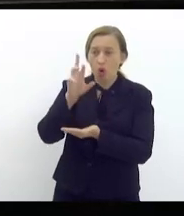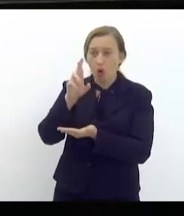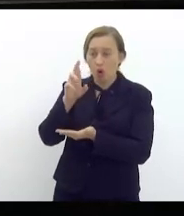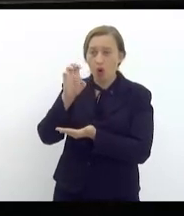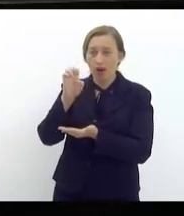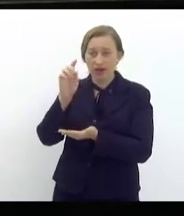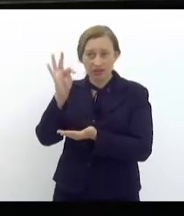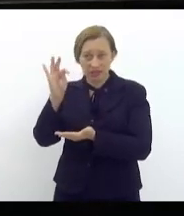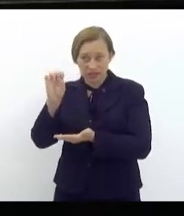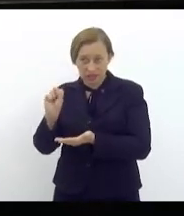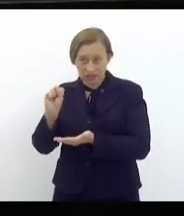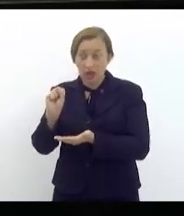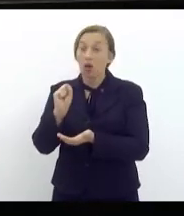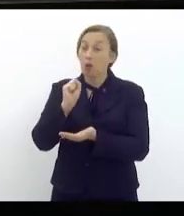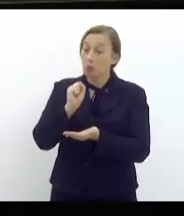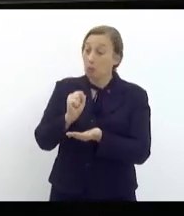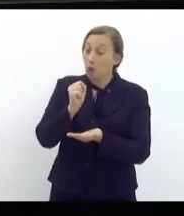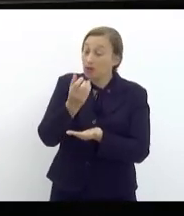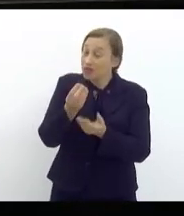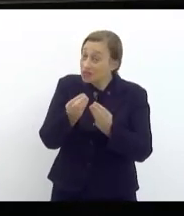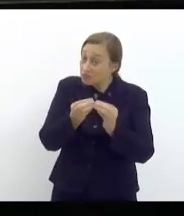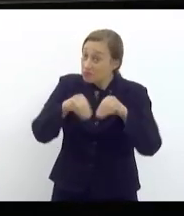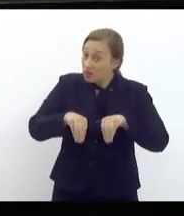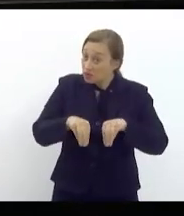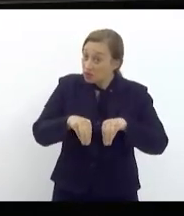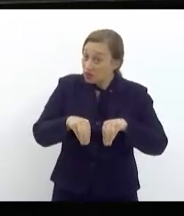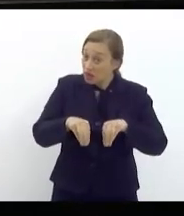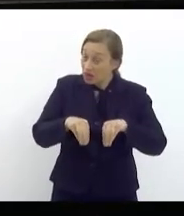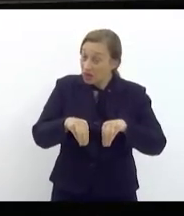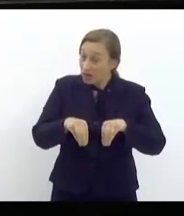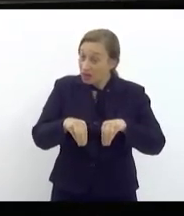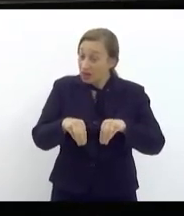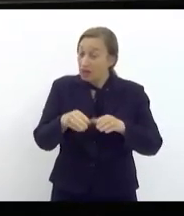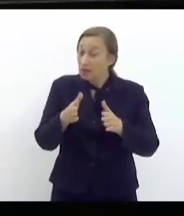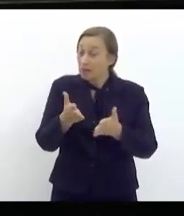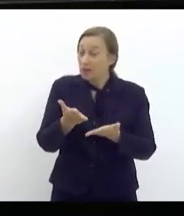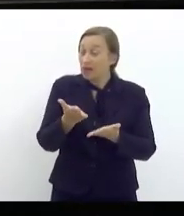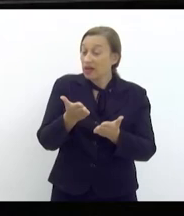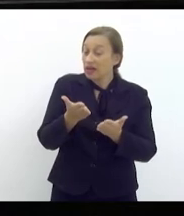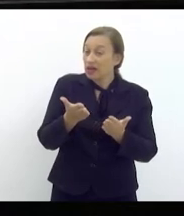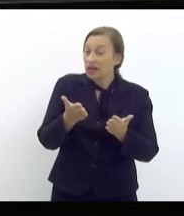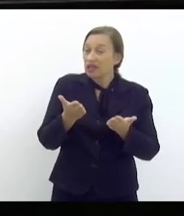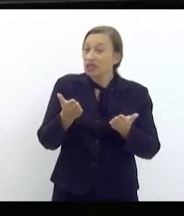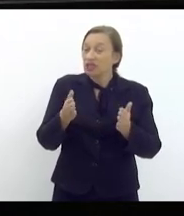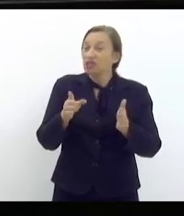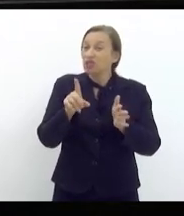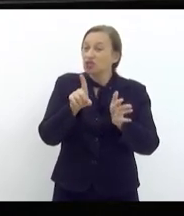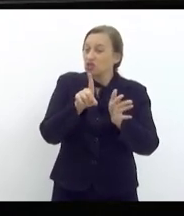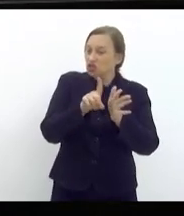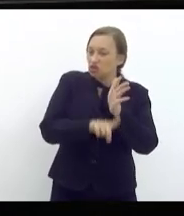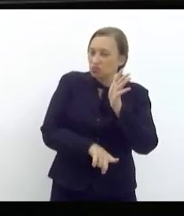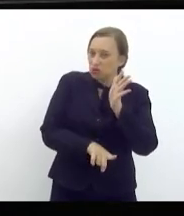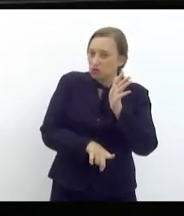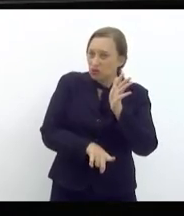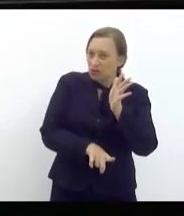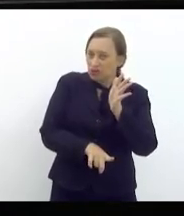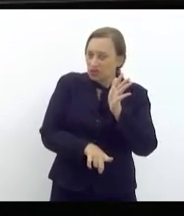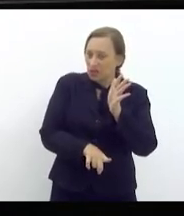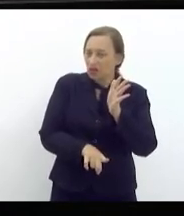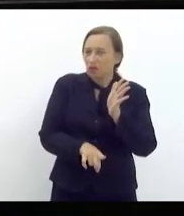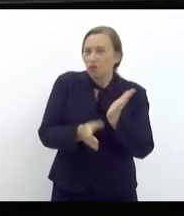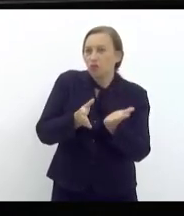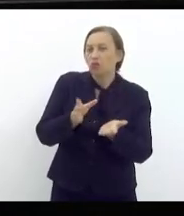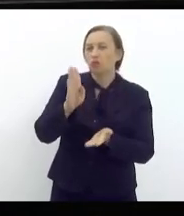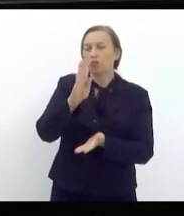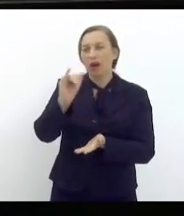comprometido pela queda dos parâmetros externos que definem essa receita. O valor do câmbio do